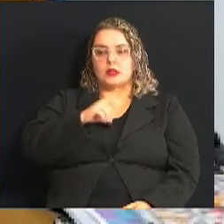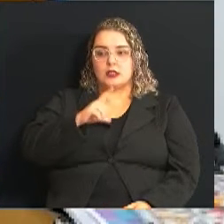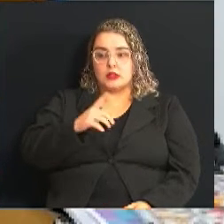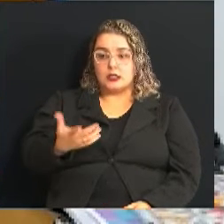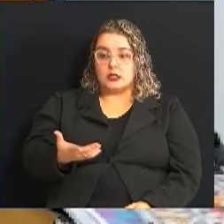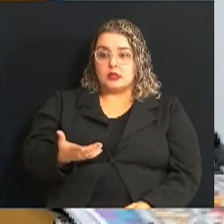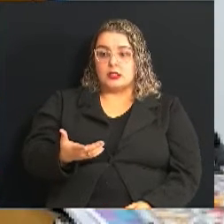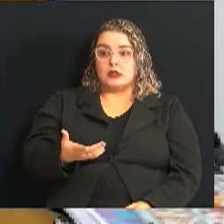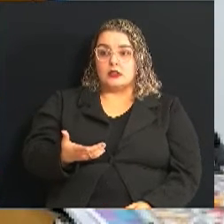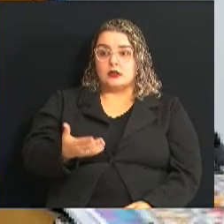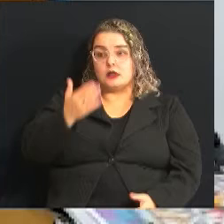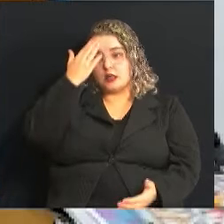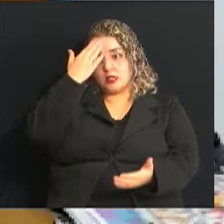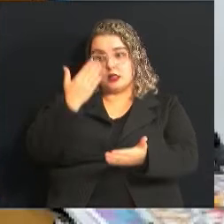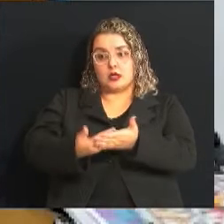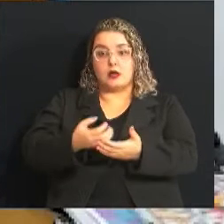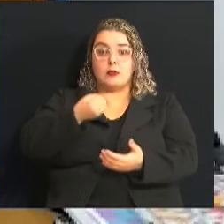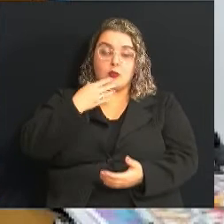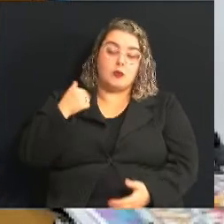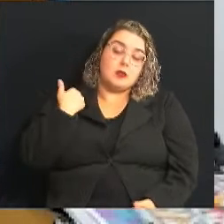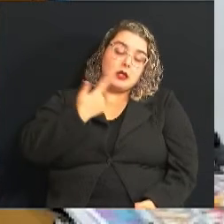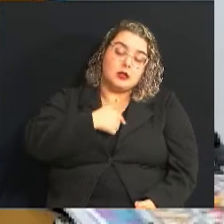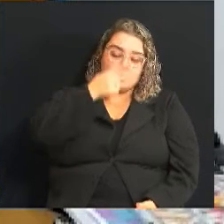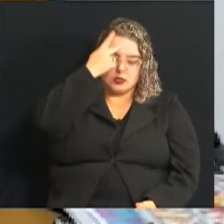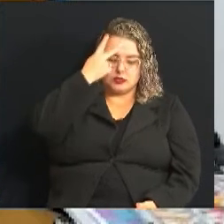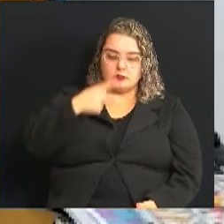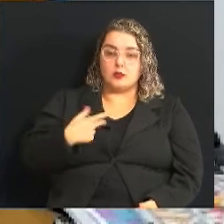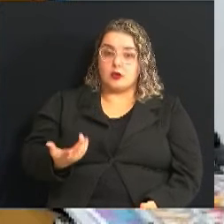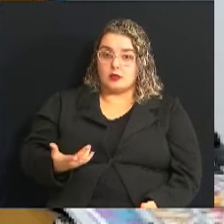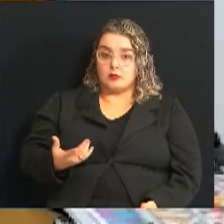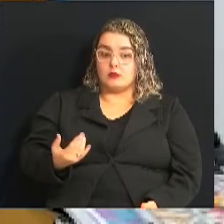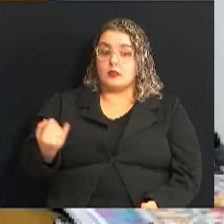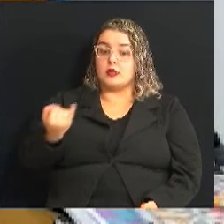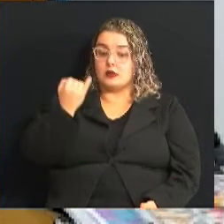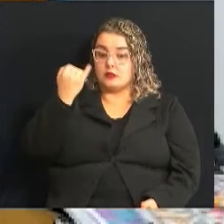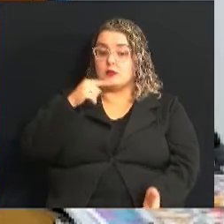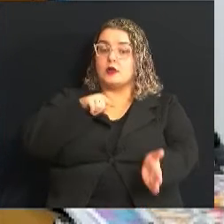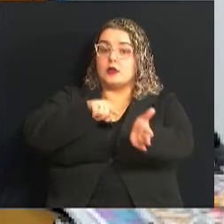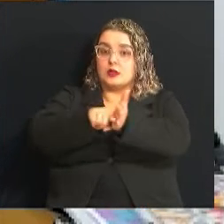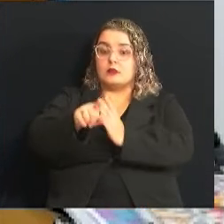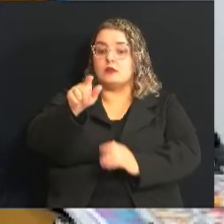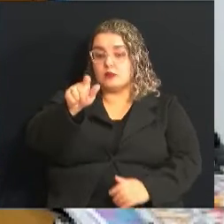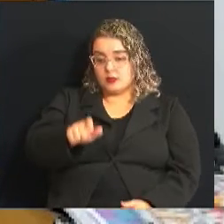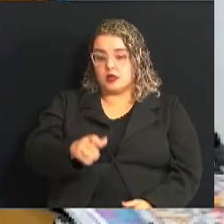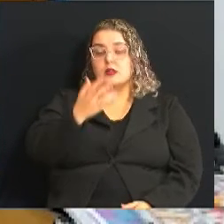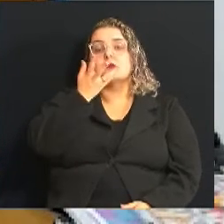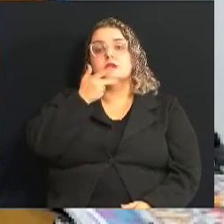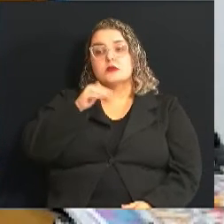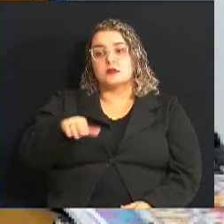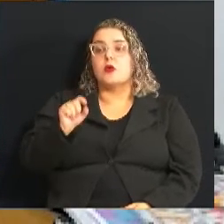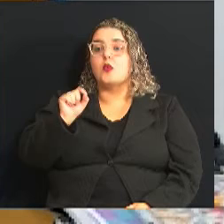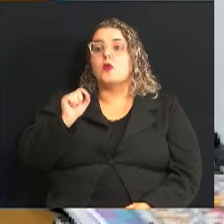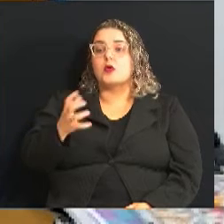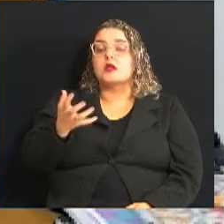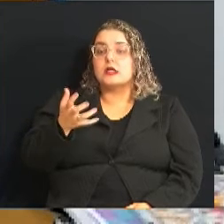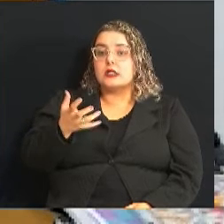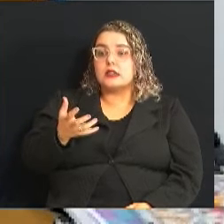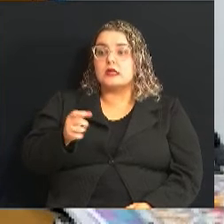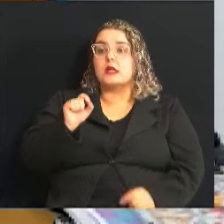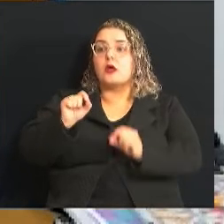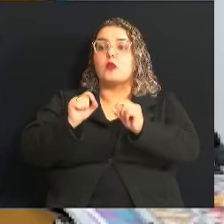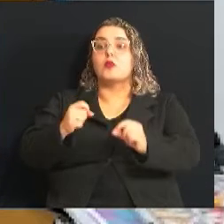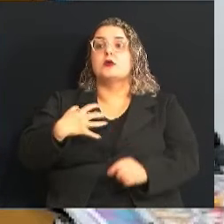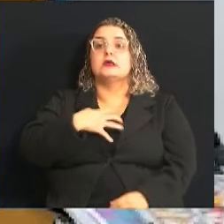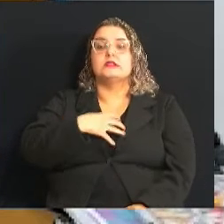que acredita que é bom para a gente. Mas a importância é de perguntar para a criança o que ela gostaria, do que ela sente